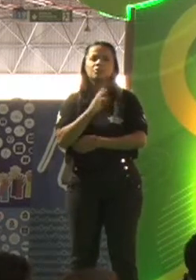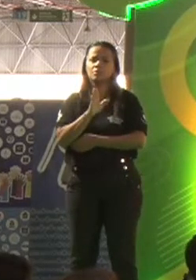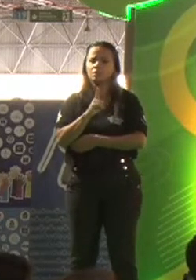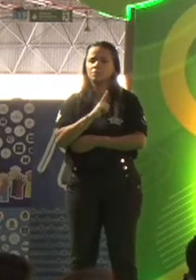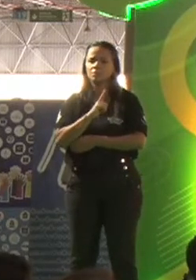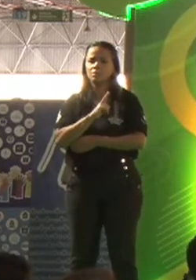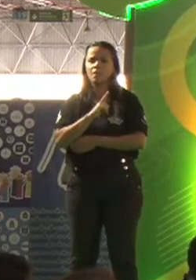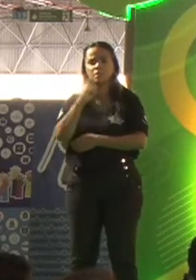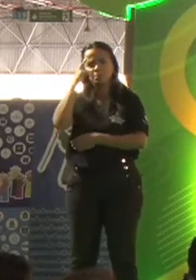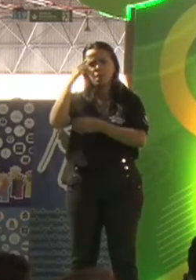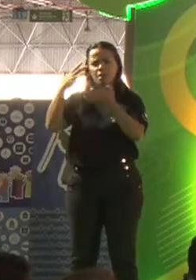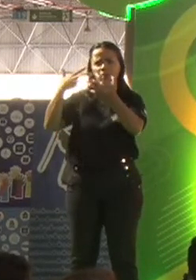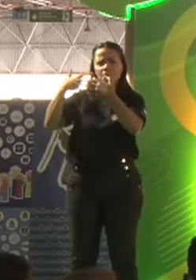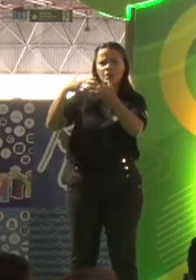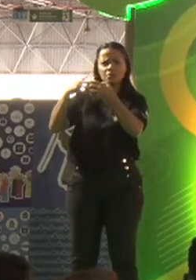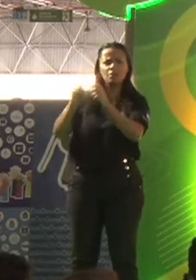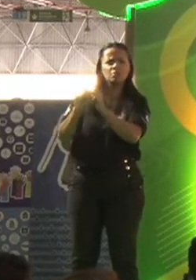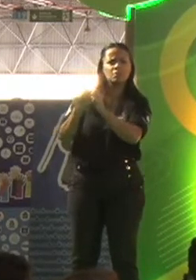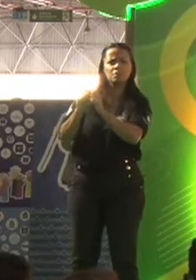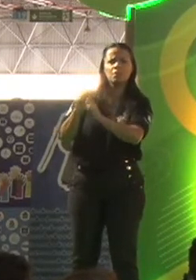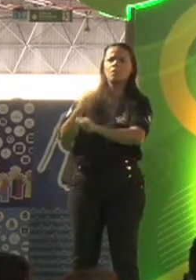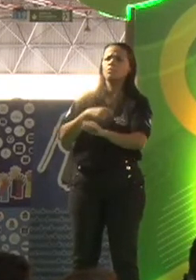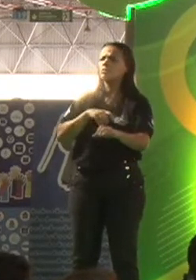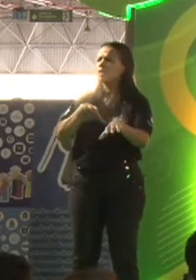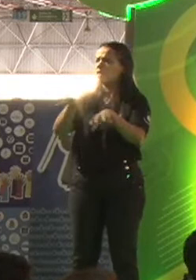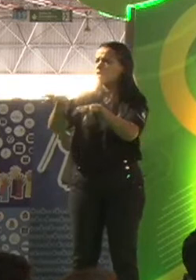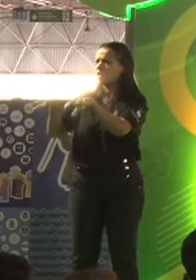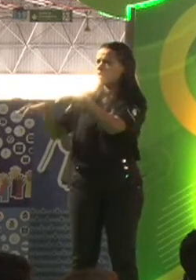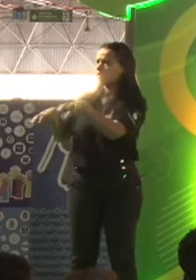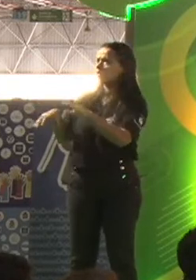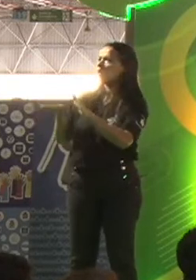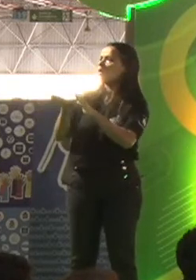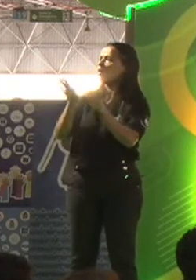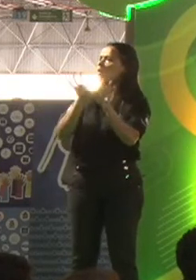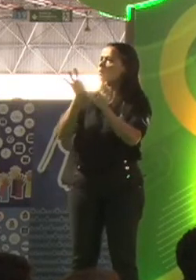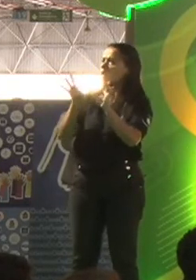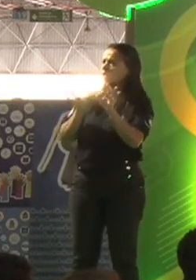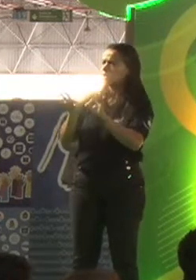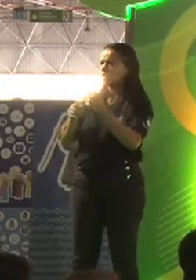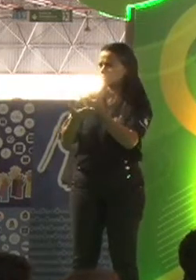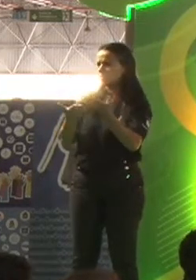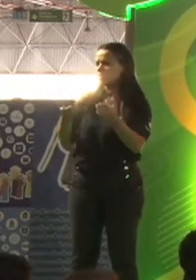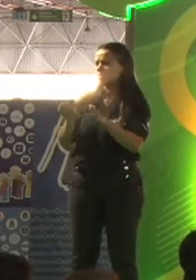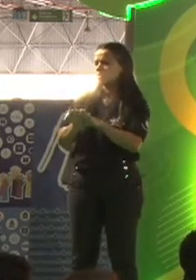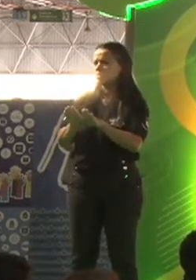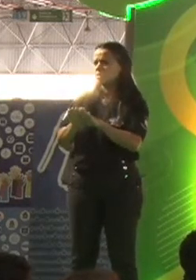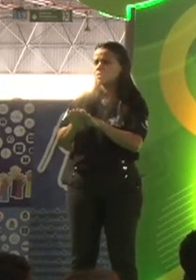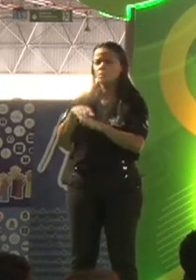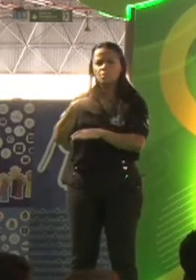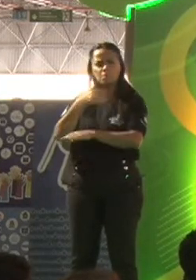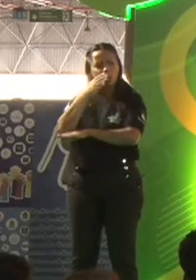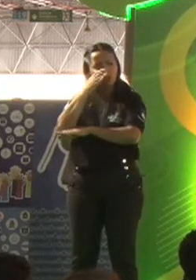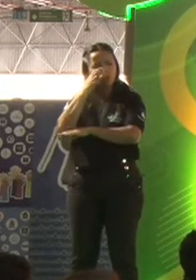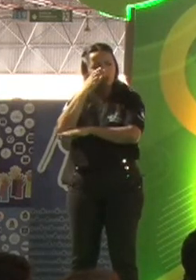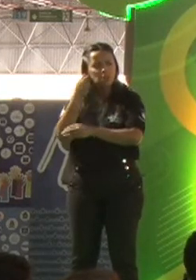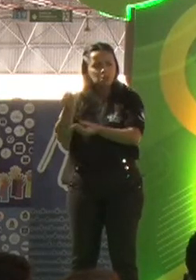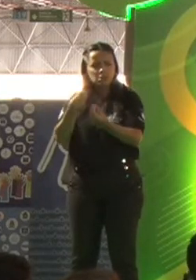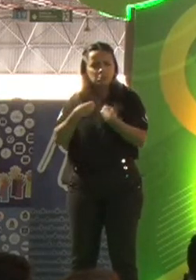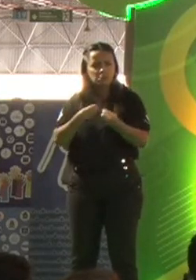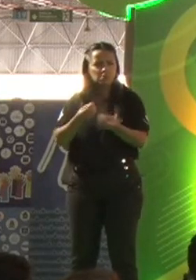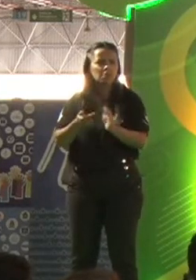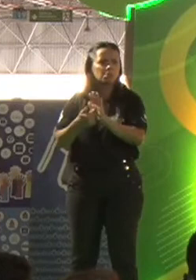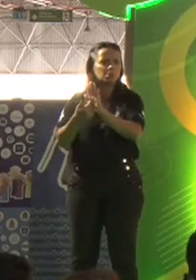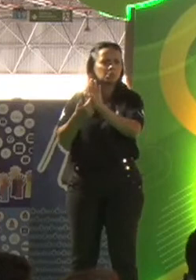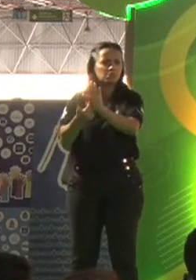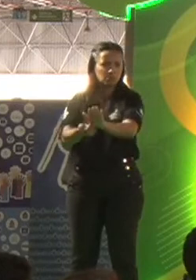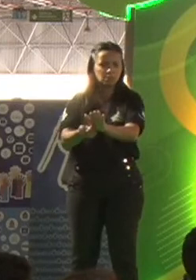pensar então talvez vocês apliquem nas áreas de vocês nos projetos de vocês ou até assim um fato curioso para você trazer para um amigo